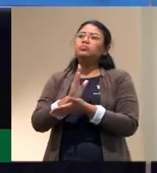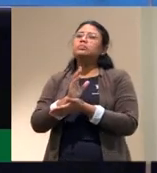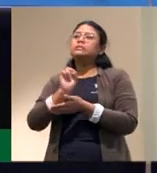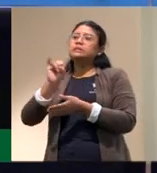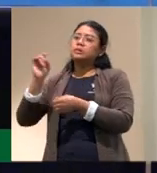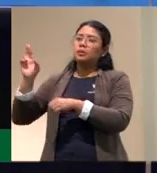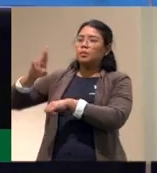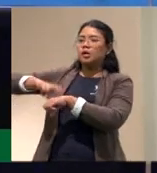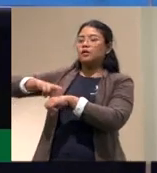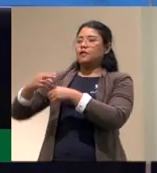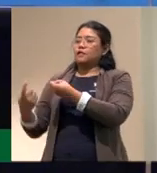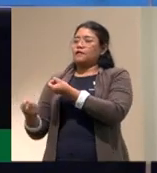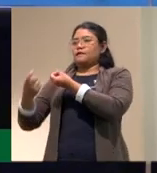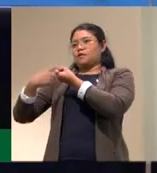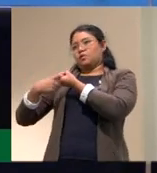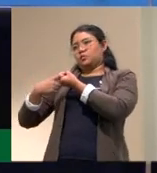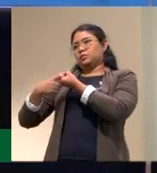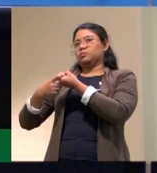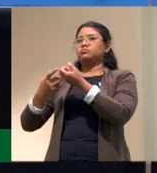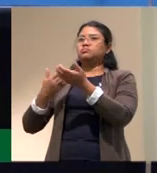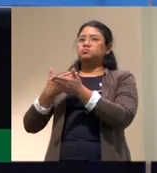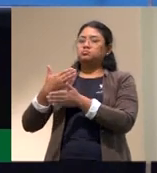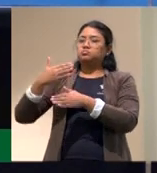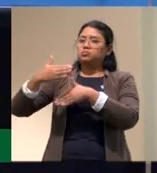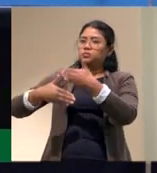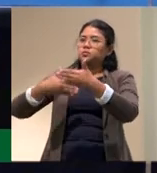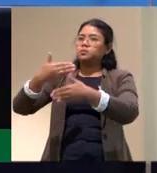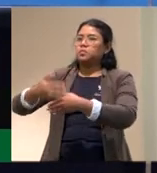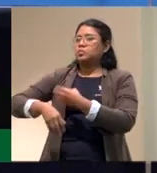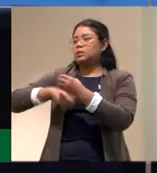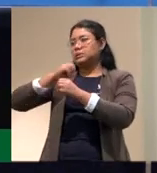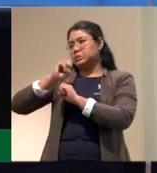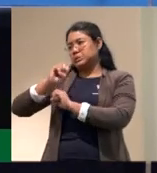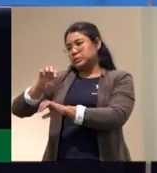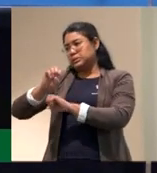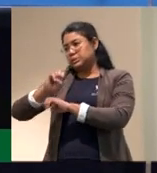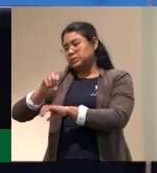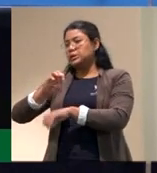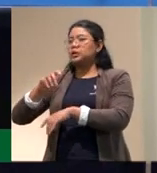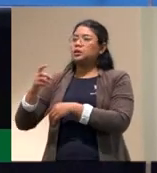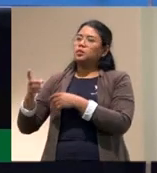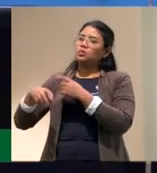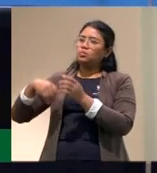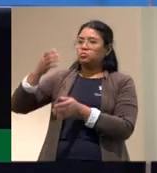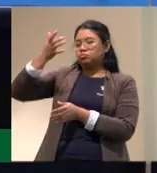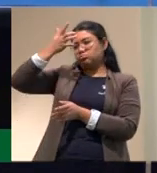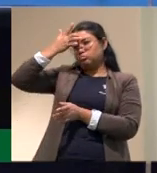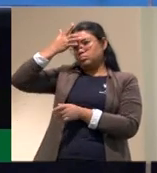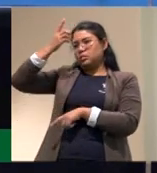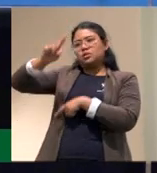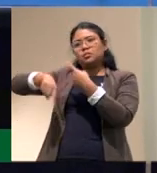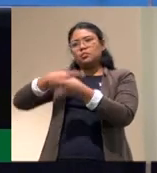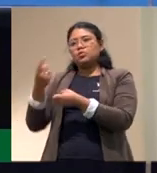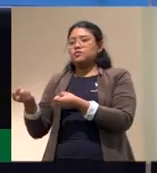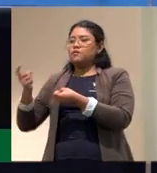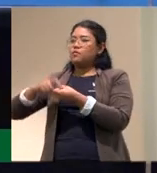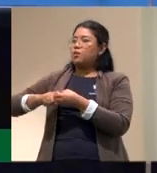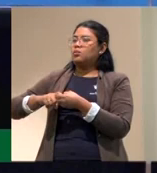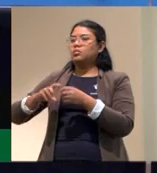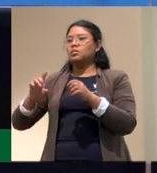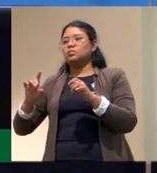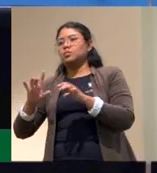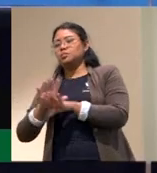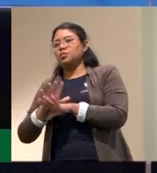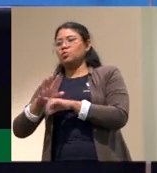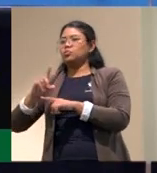começo. De novo, eu ensino, uso estratégias para ela memorizar, assimilar, eu vejo se ela